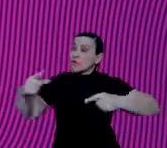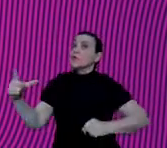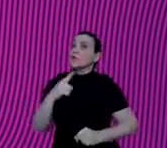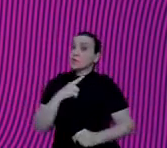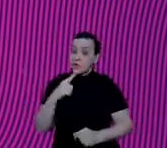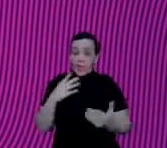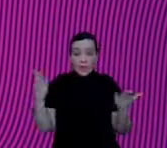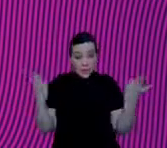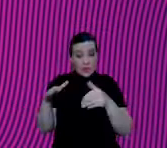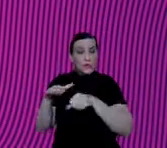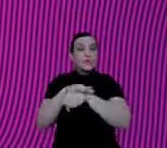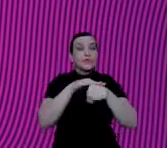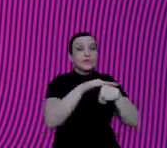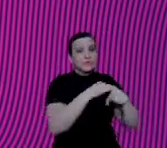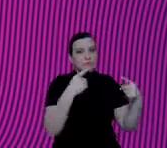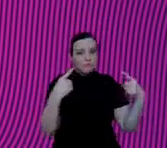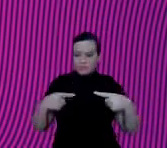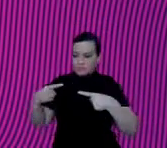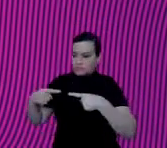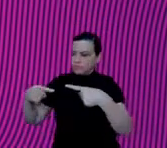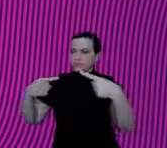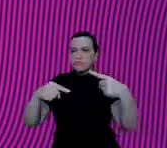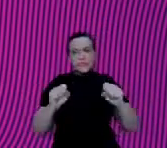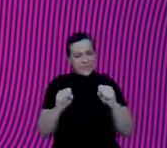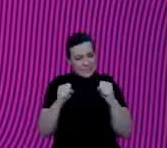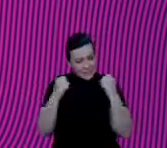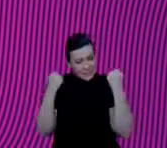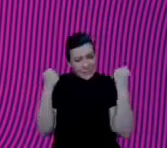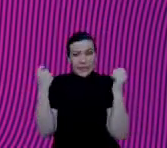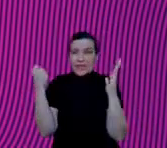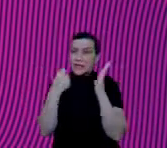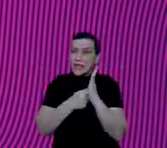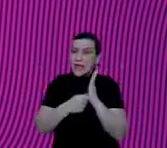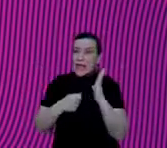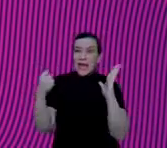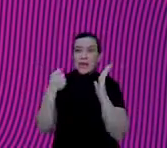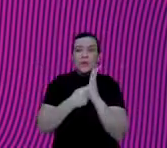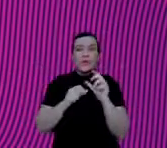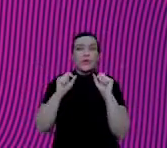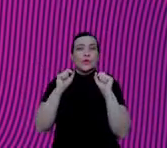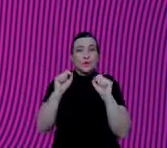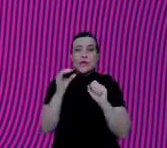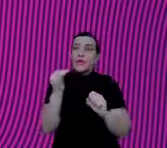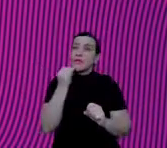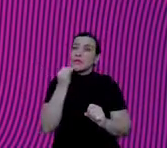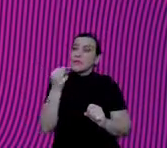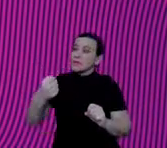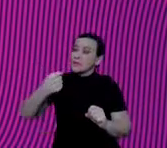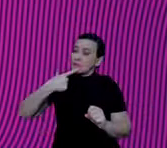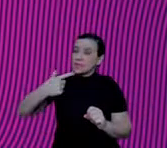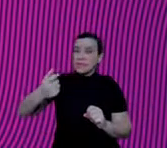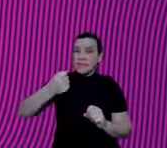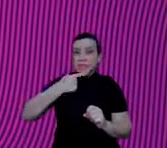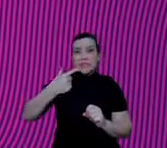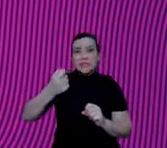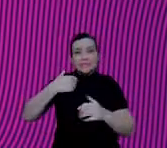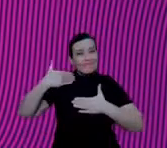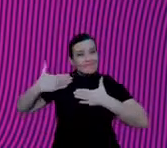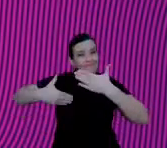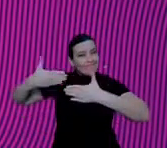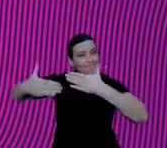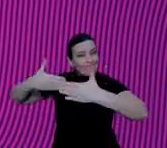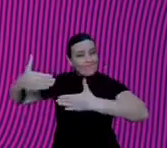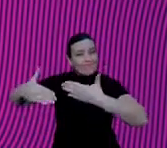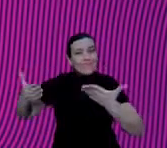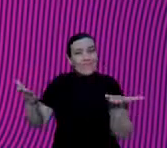é a luta contra a pandemia do uso de opioides em cefaleias primárias. Nós sabemos que isso não é adequado e nós